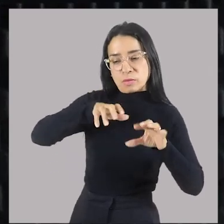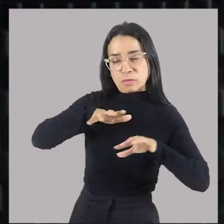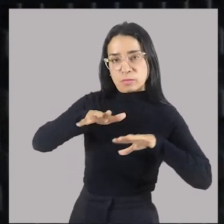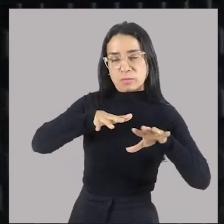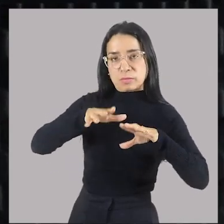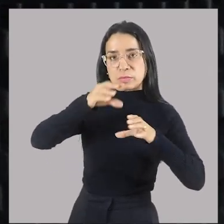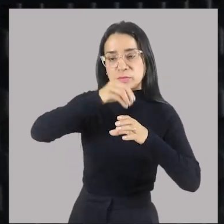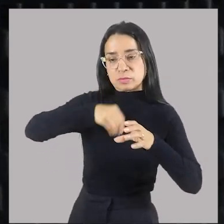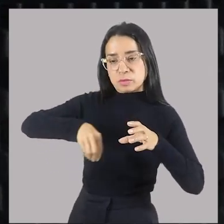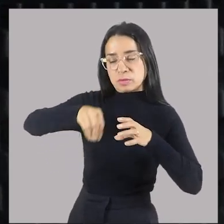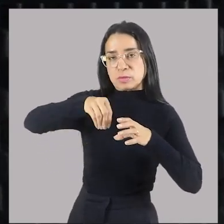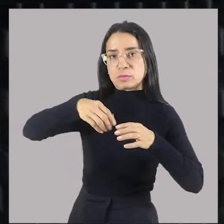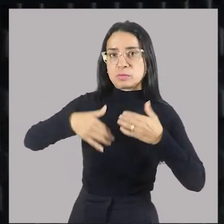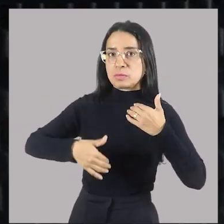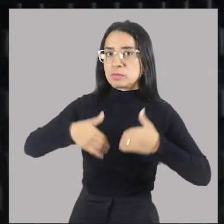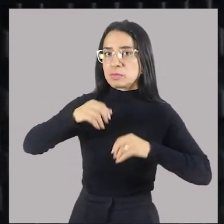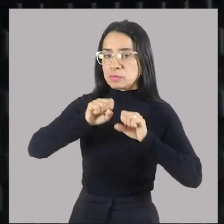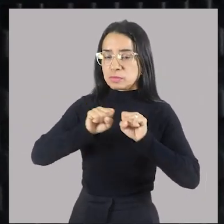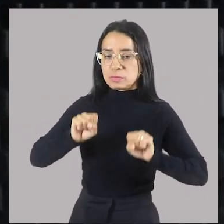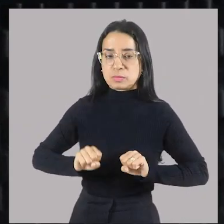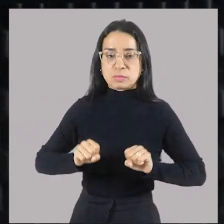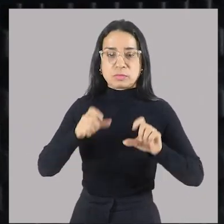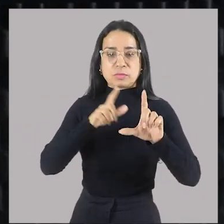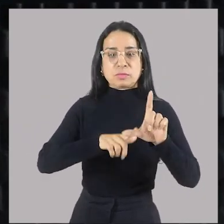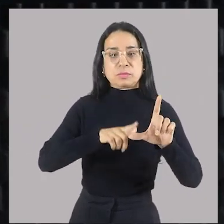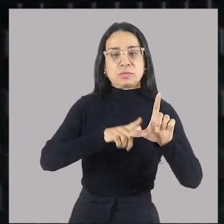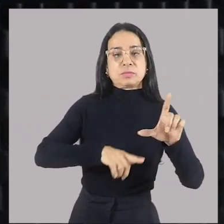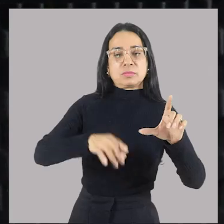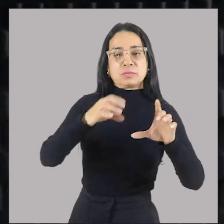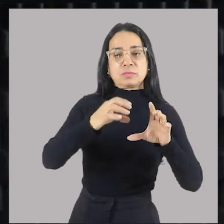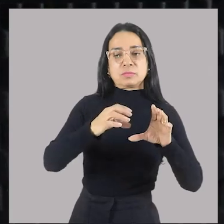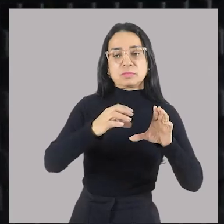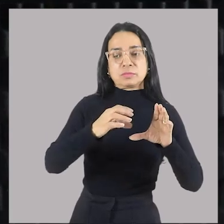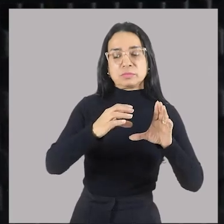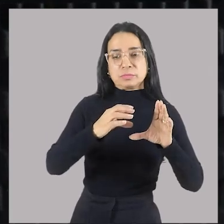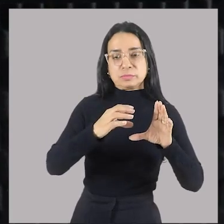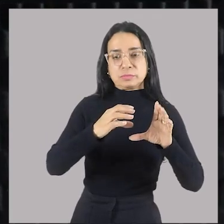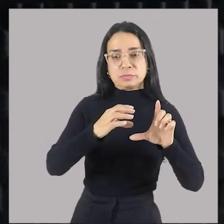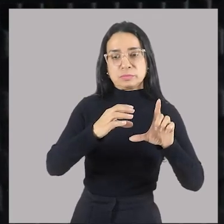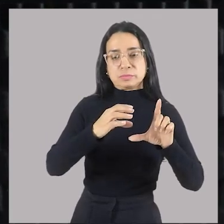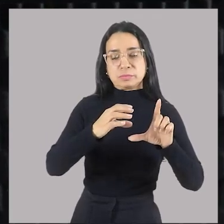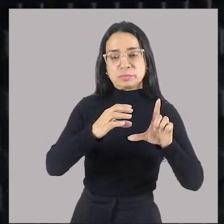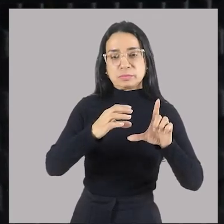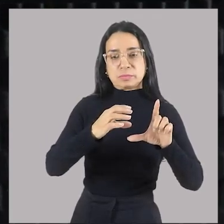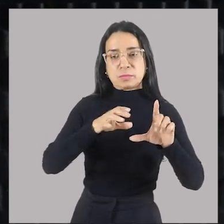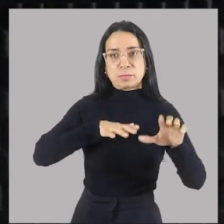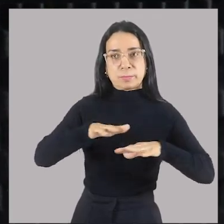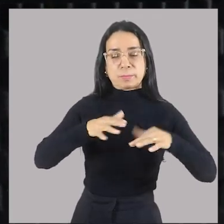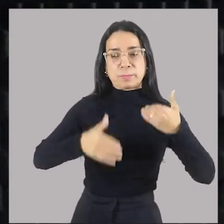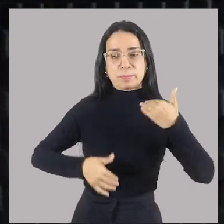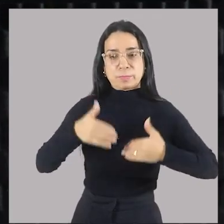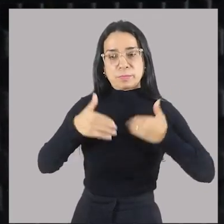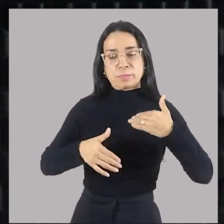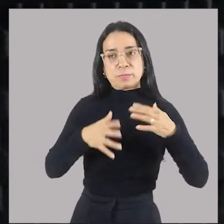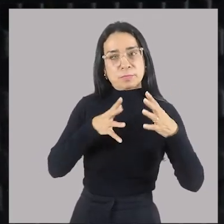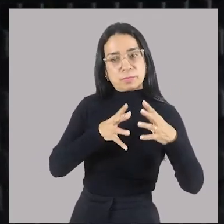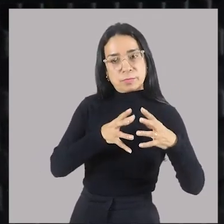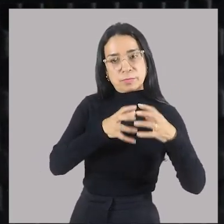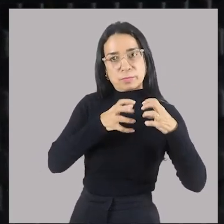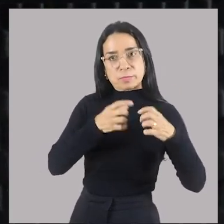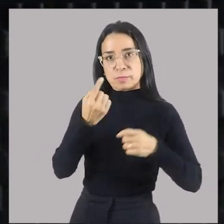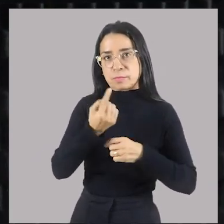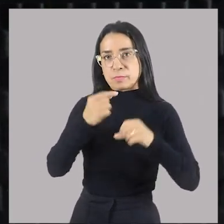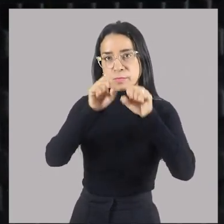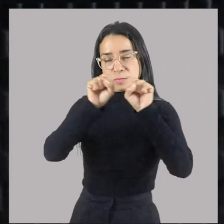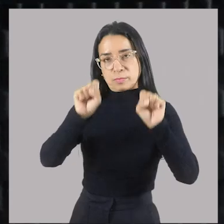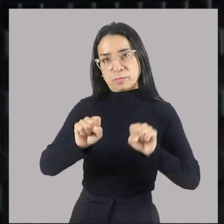do nosso sistema. Letra C, movimentação do corpo através da contração junto com o sistema de